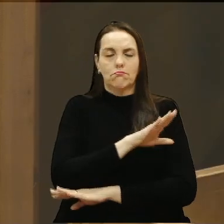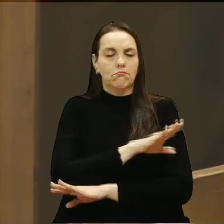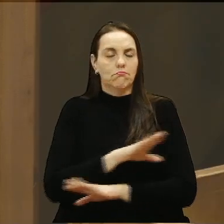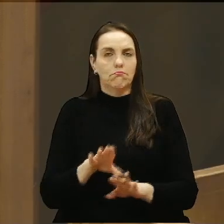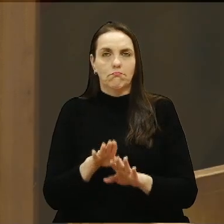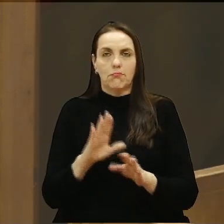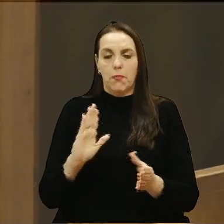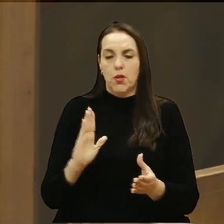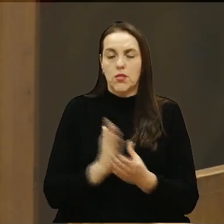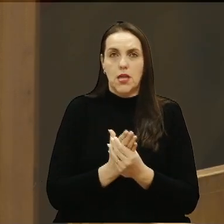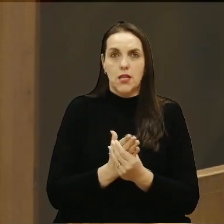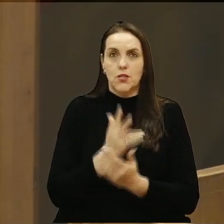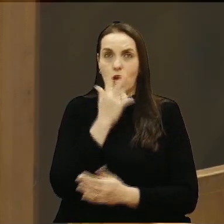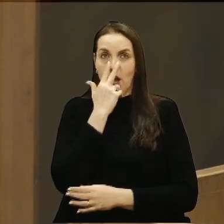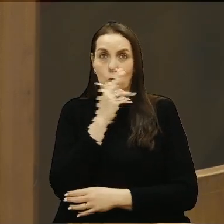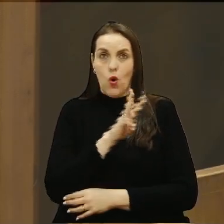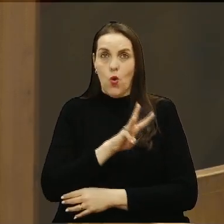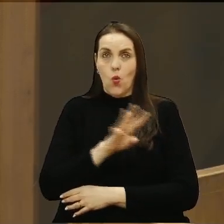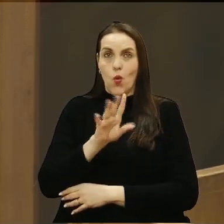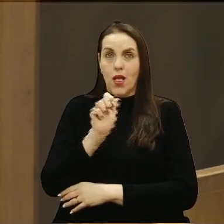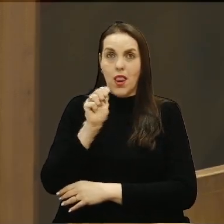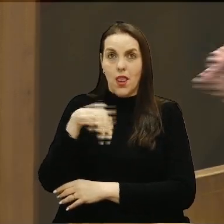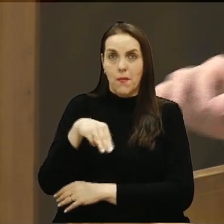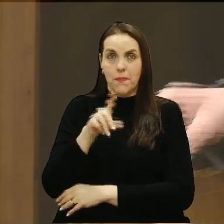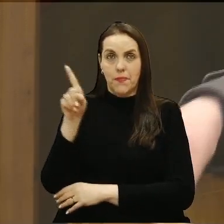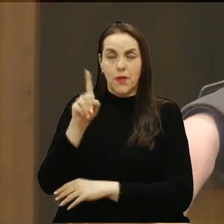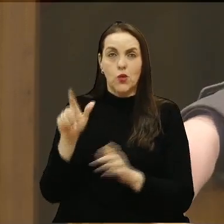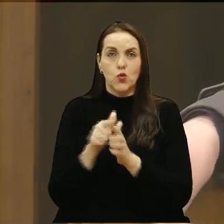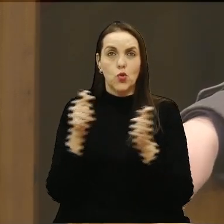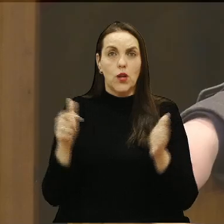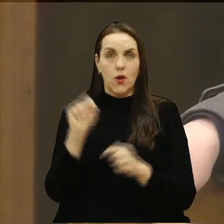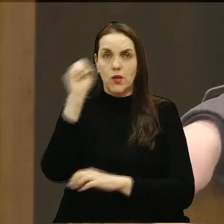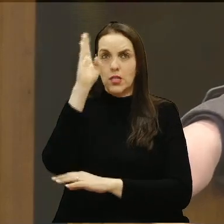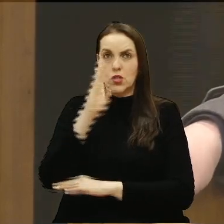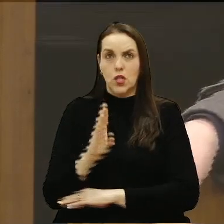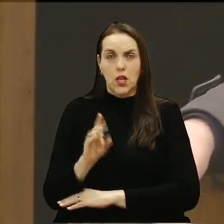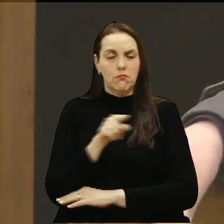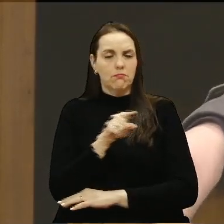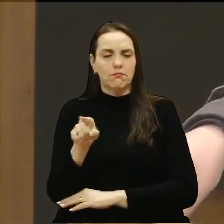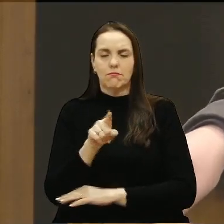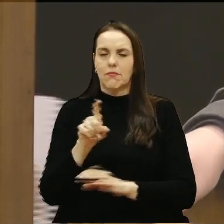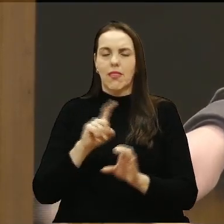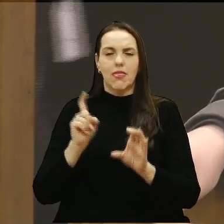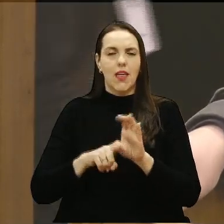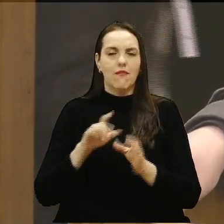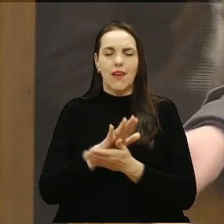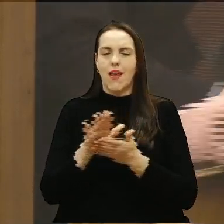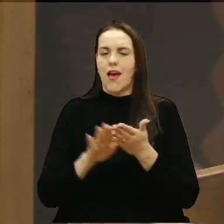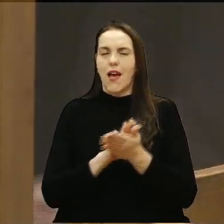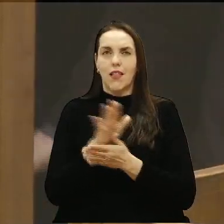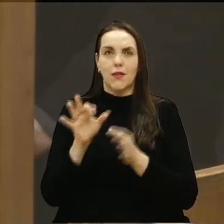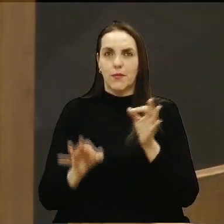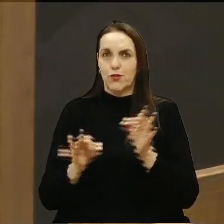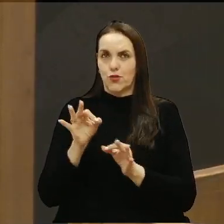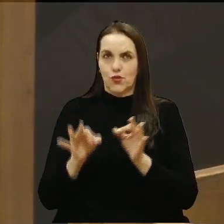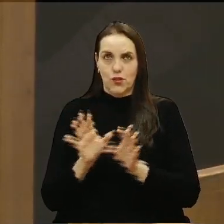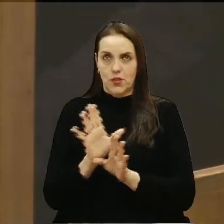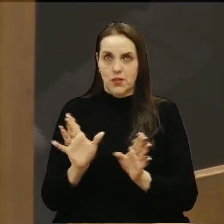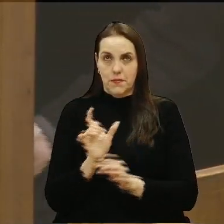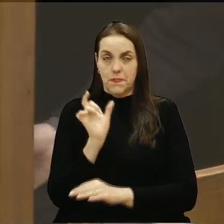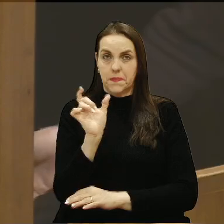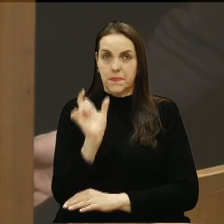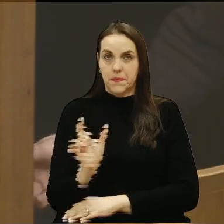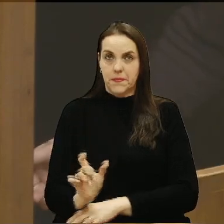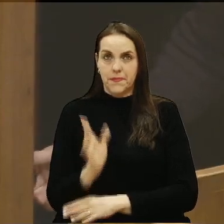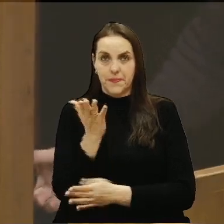como disse William Bonner, lá no Jornal Nacional, o senhor não deve mais nada à justiça. Essas foram as palavras. Obviamente, colegas, que nós não